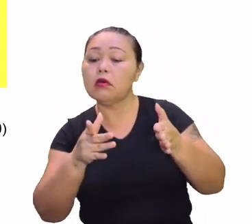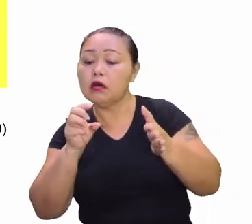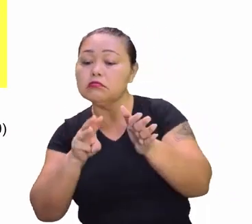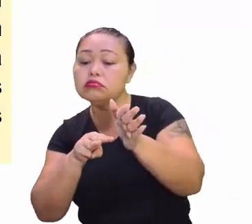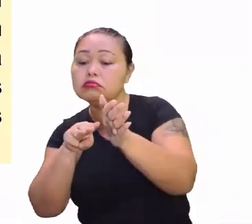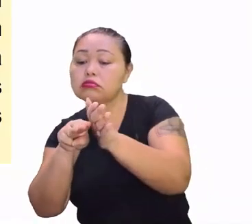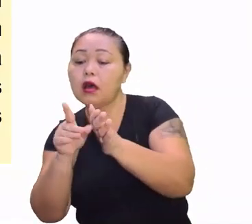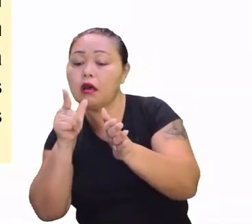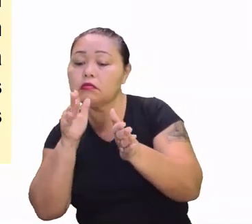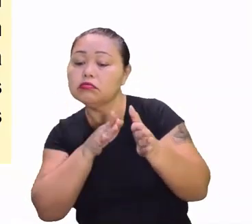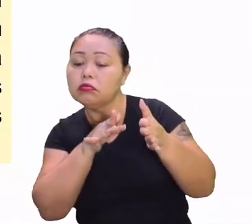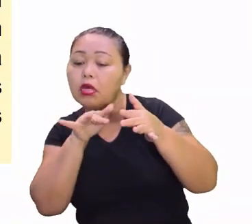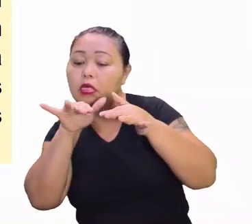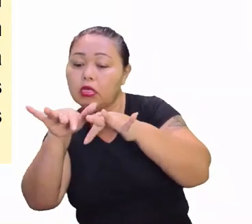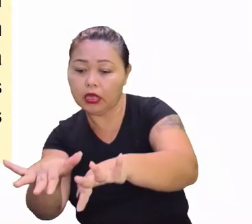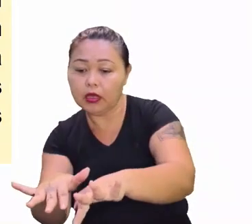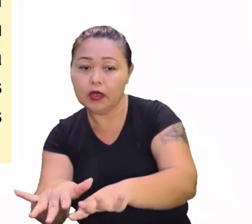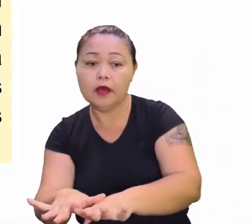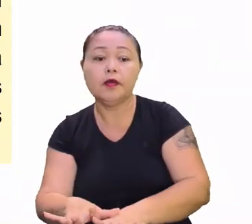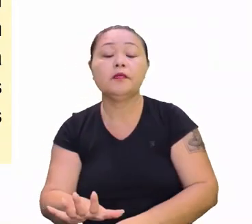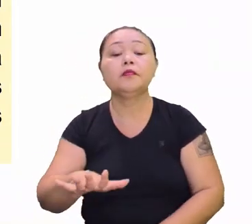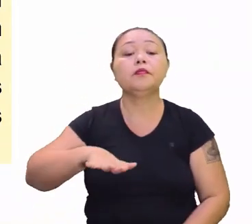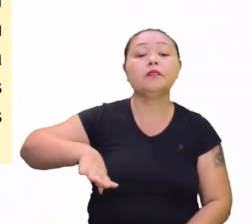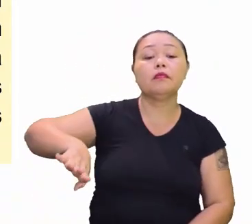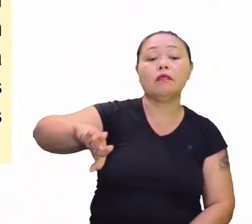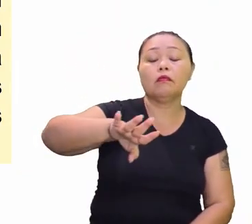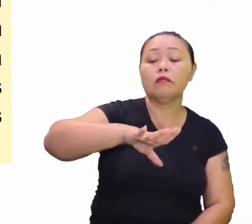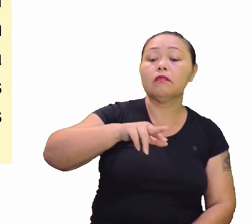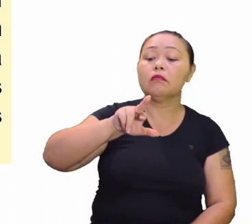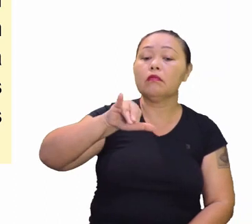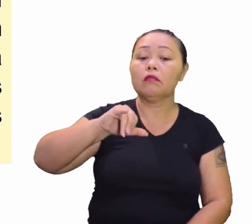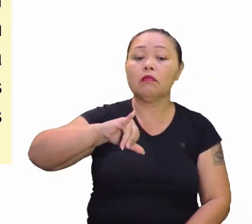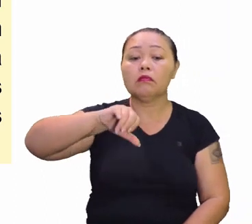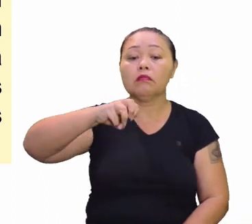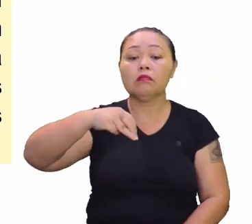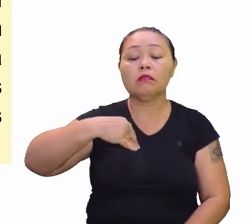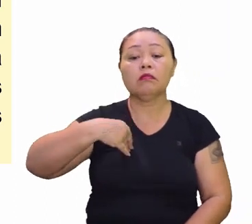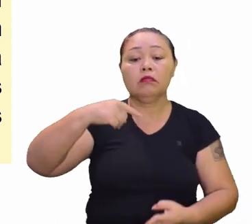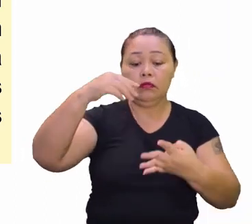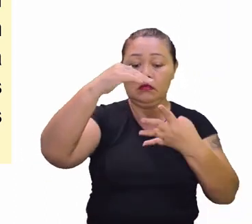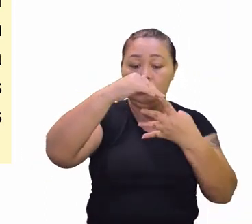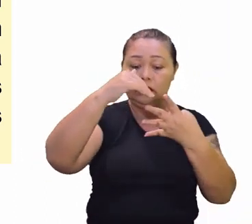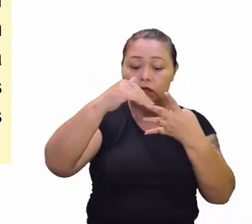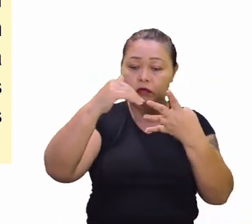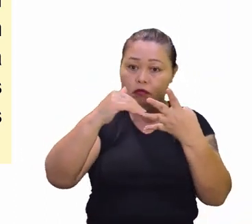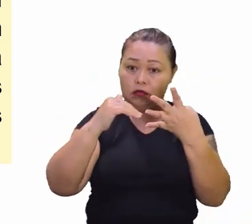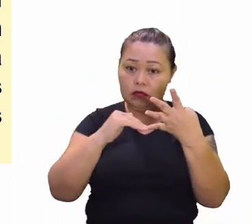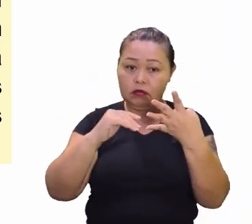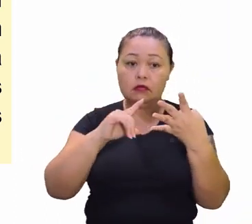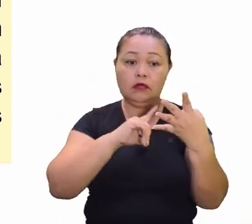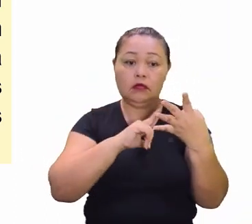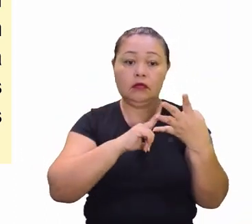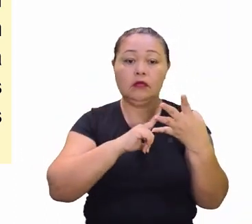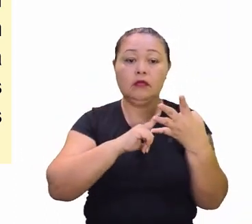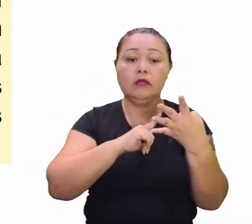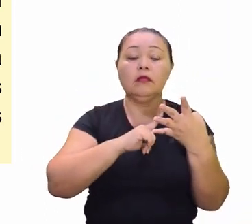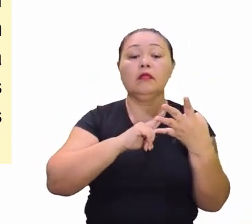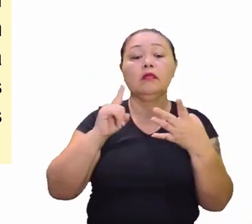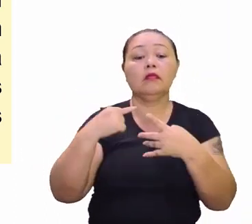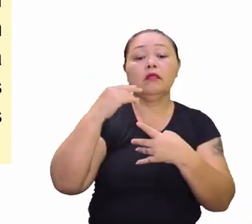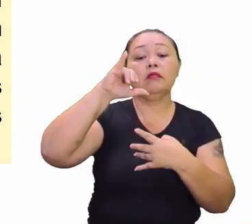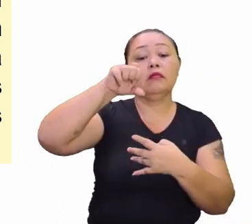Madeira. Então, a bacia do Rio Jamari está dividida em 4 subbacias, que é o